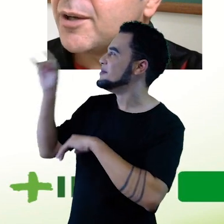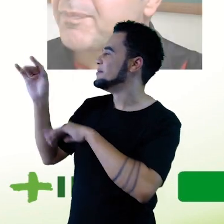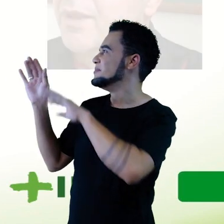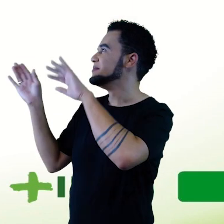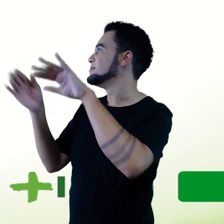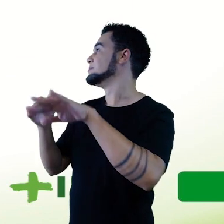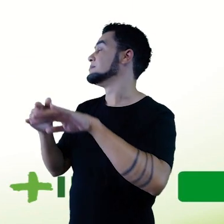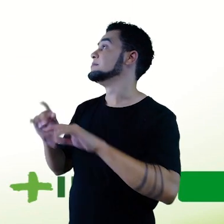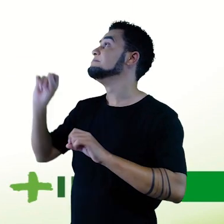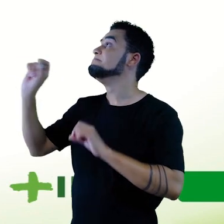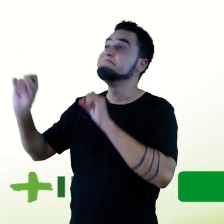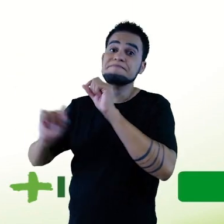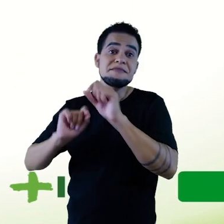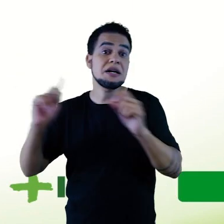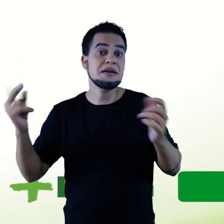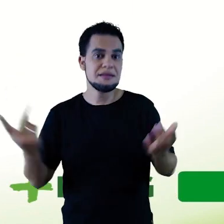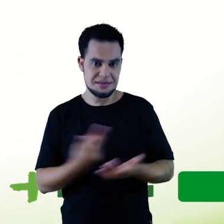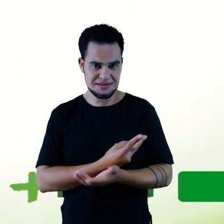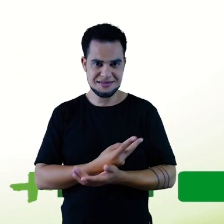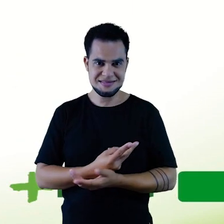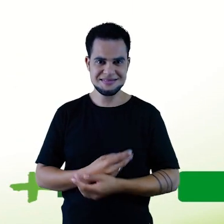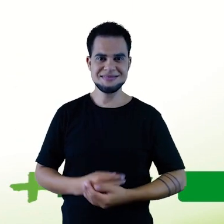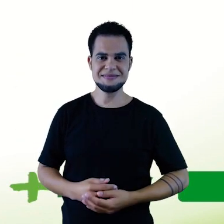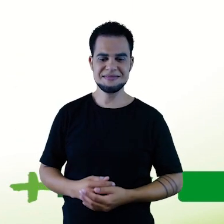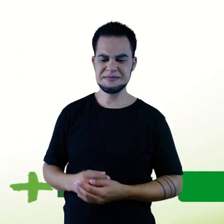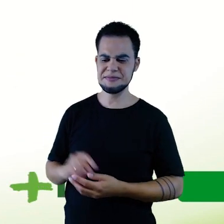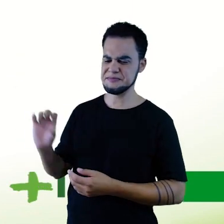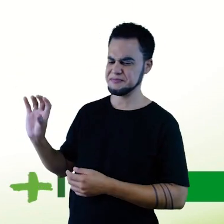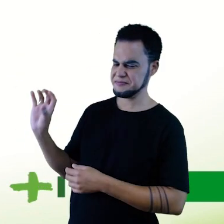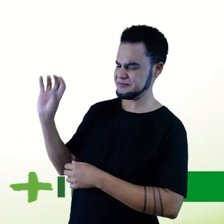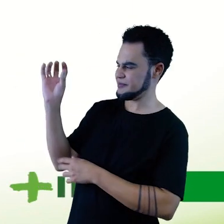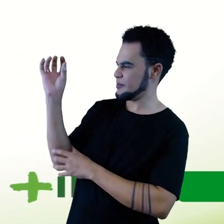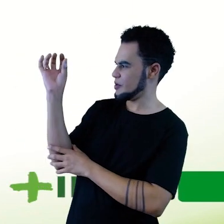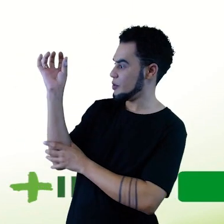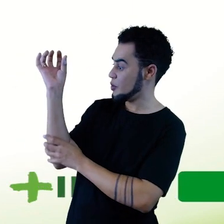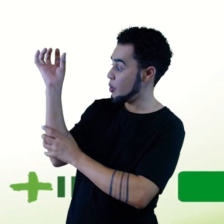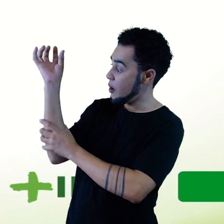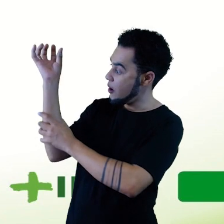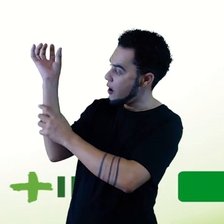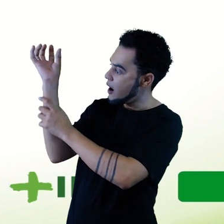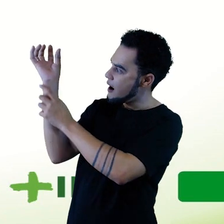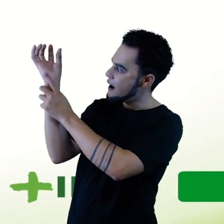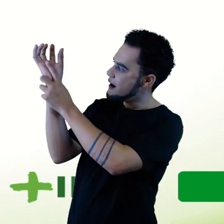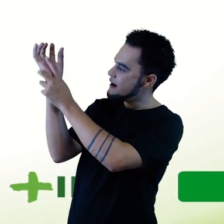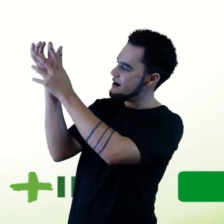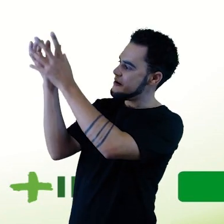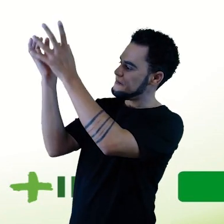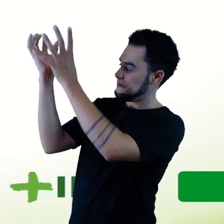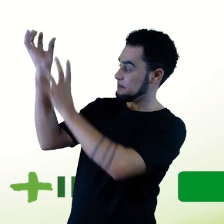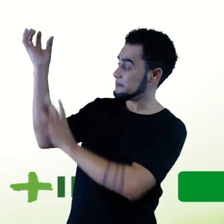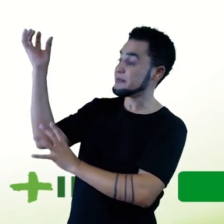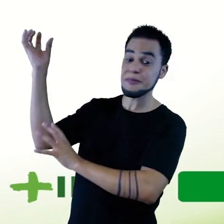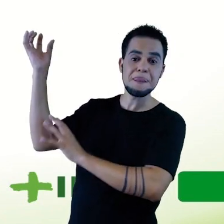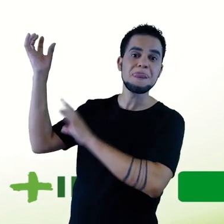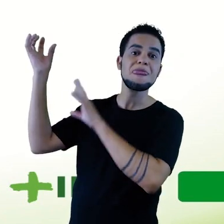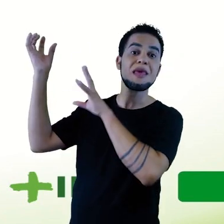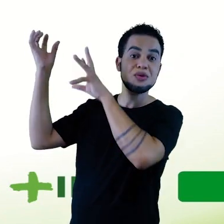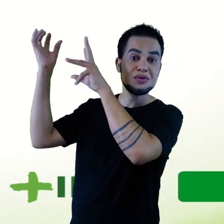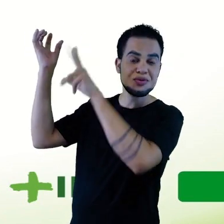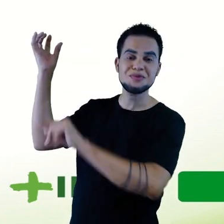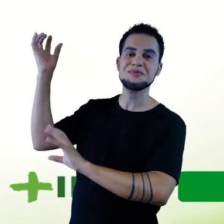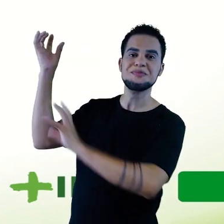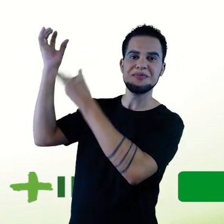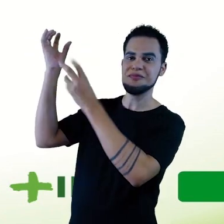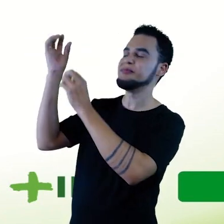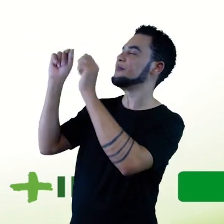tronco. O que acontece? Esse tronco aqui, essa parte aérea, né? A planta toda